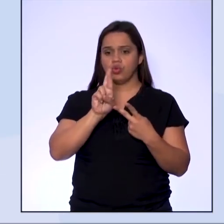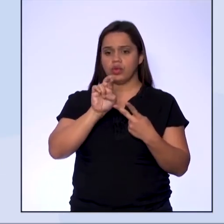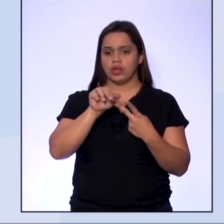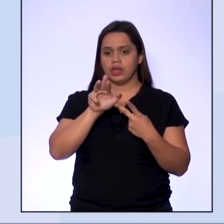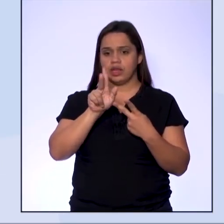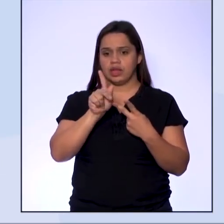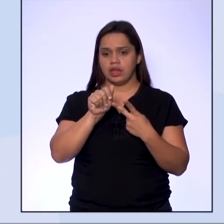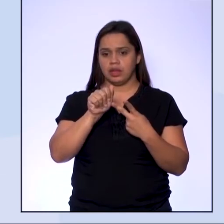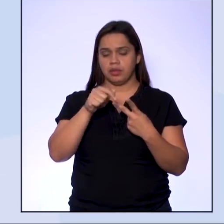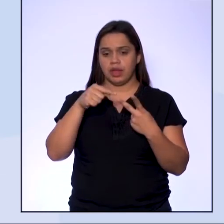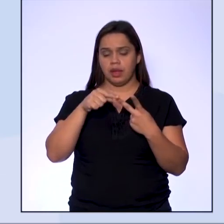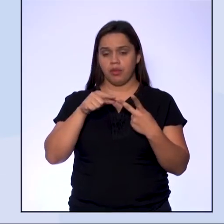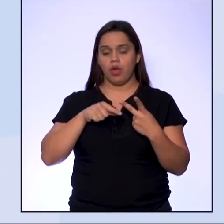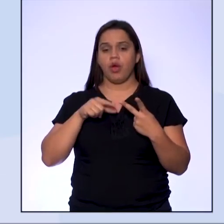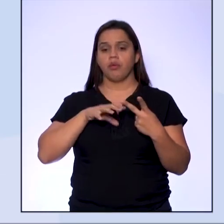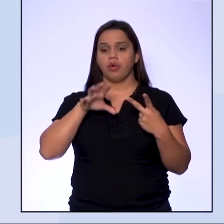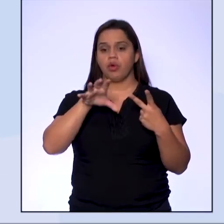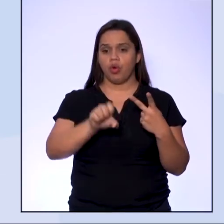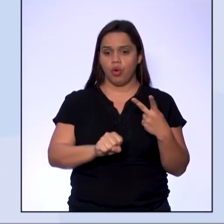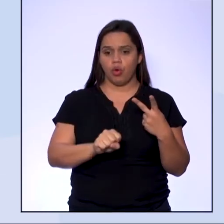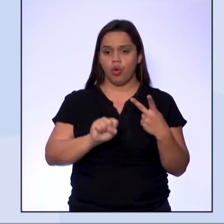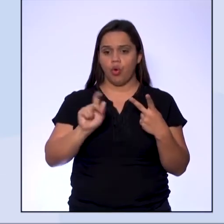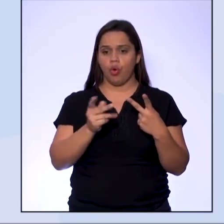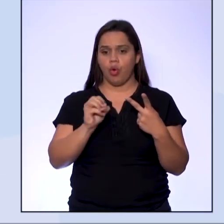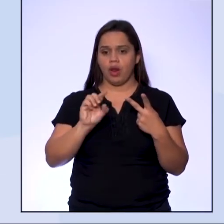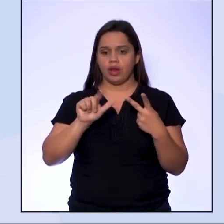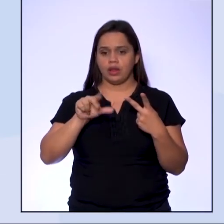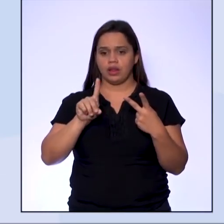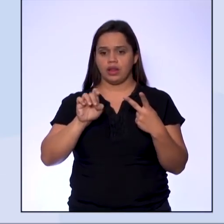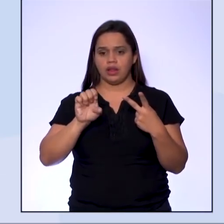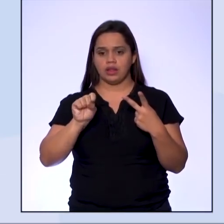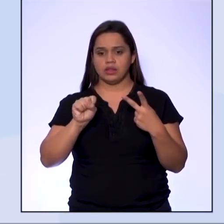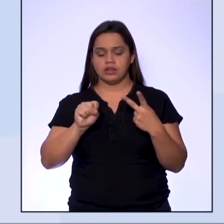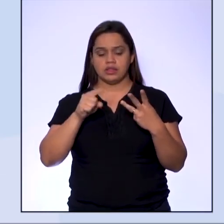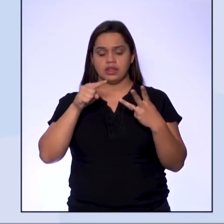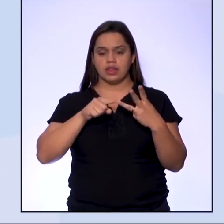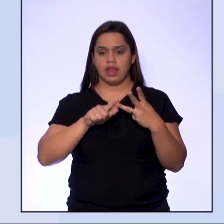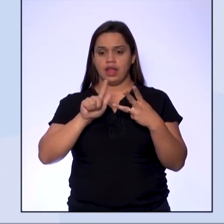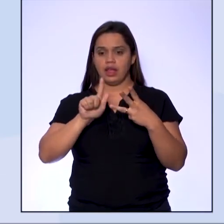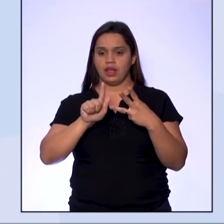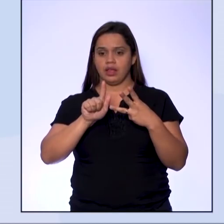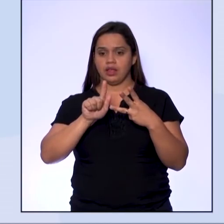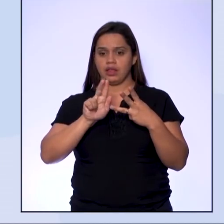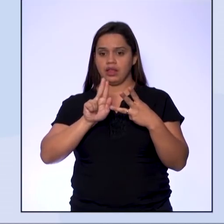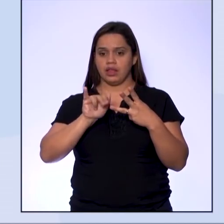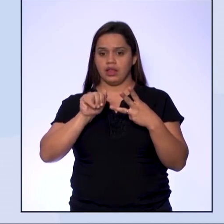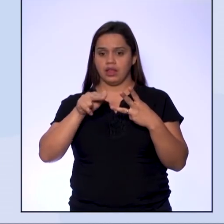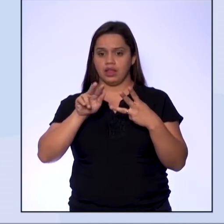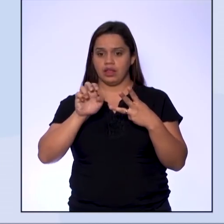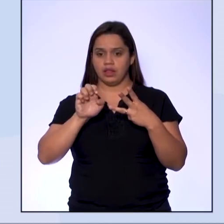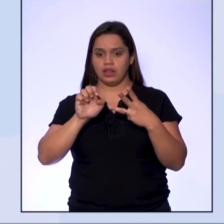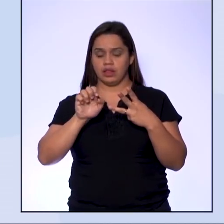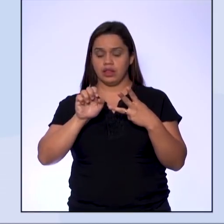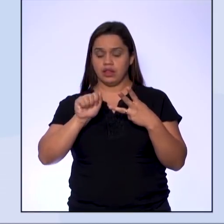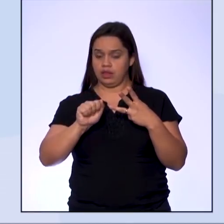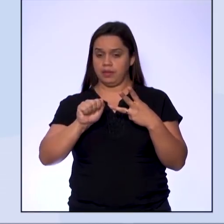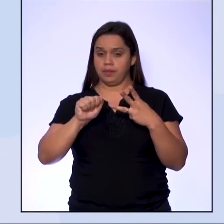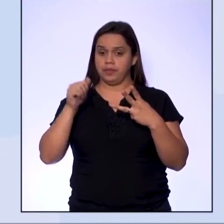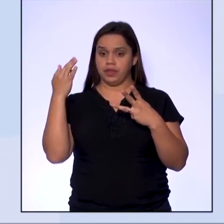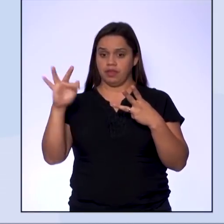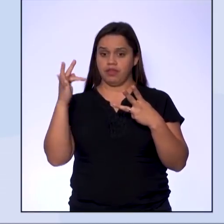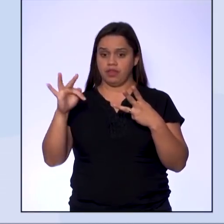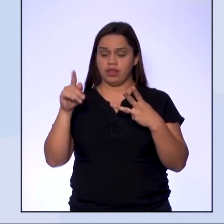questão das Guianas. Nós temos aí esses países que foram colonizados por outros países da Europa. Nós